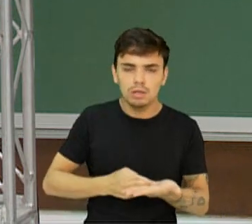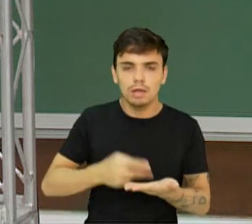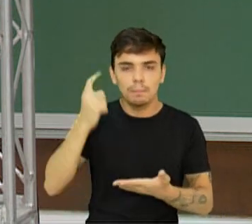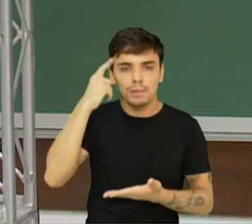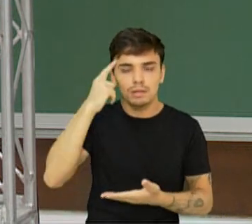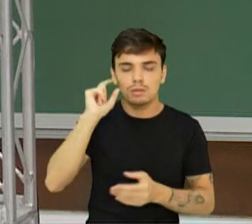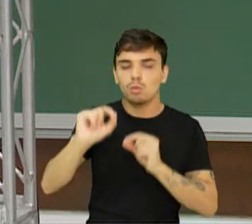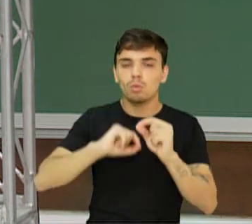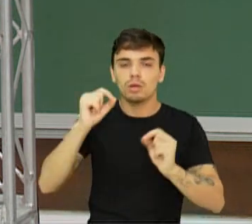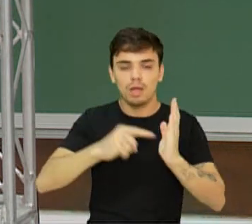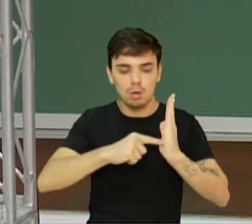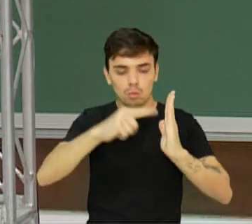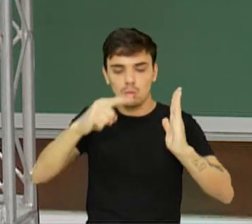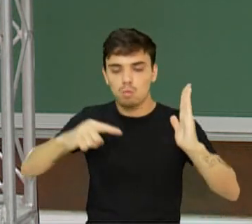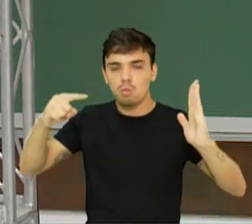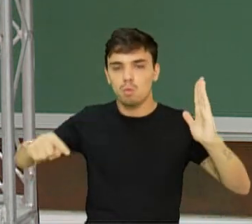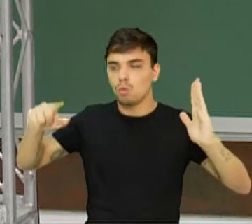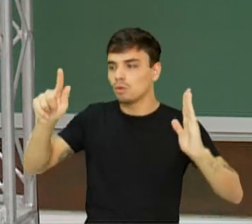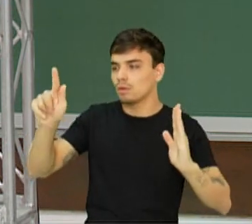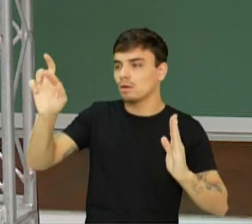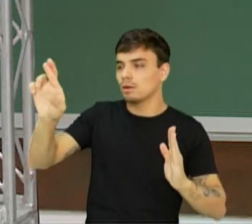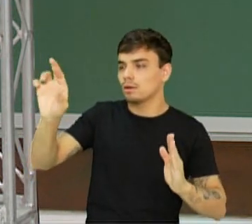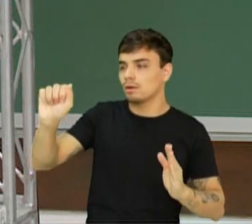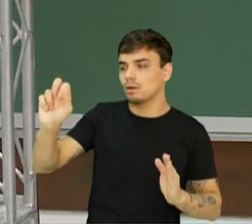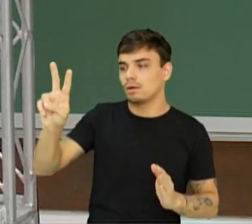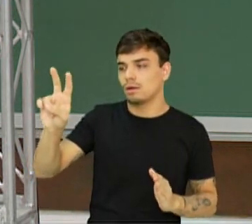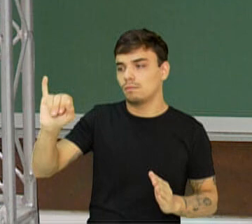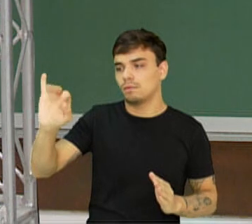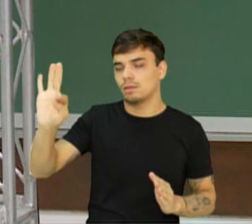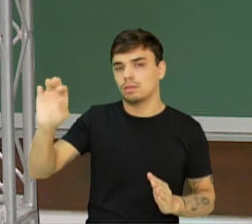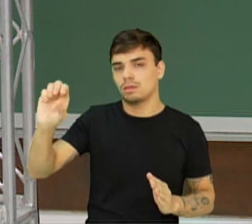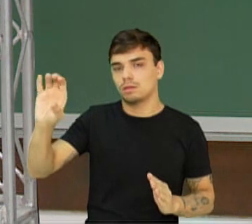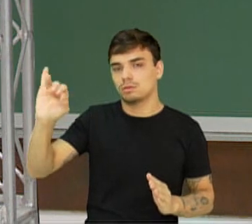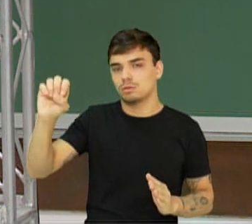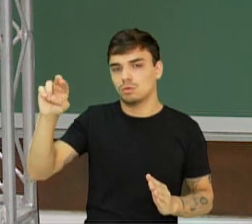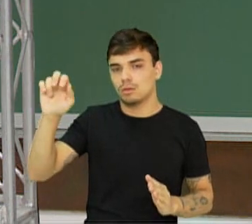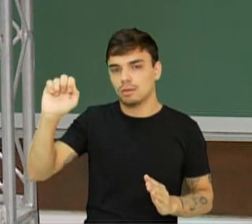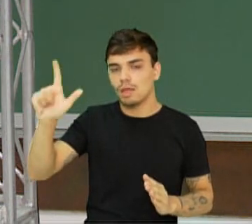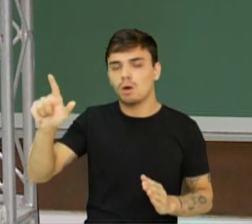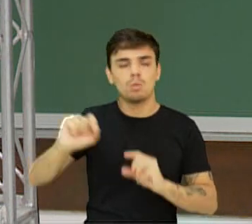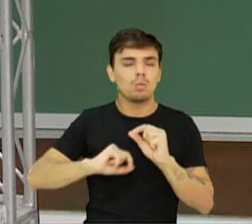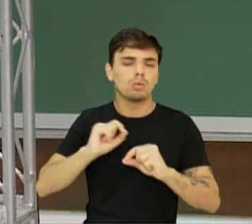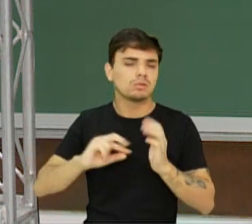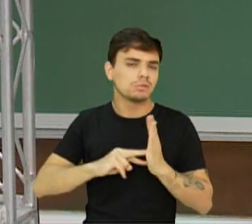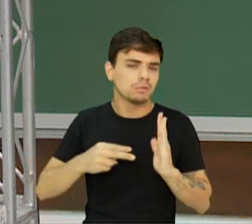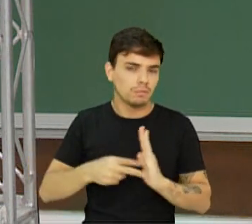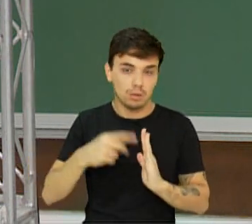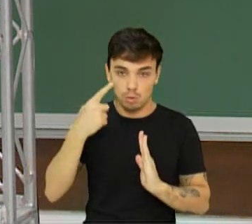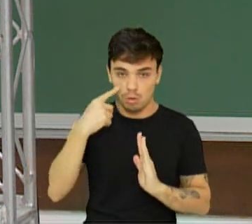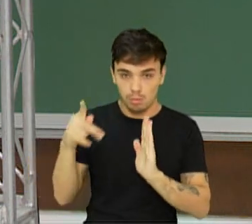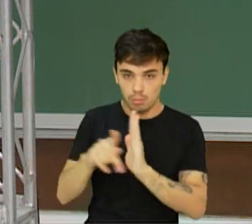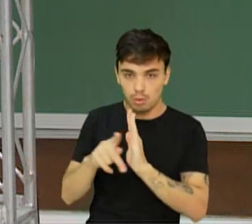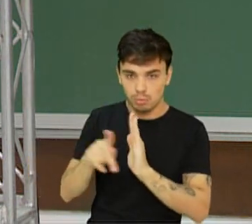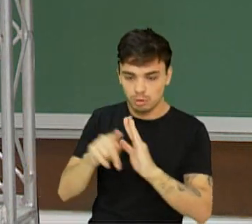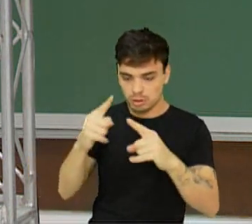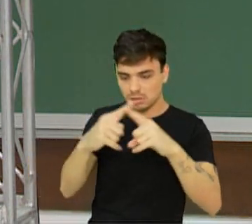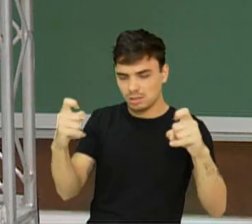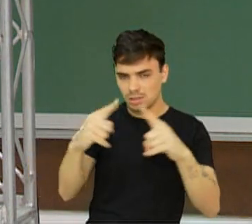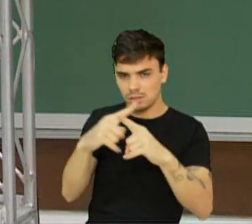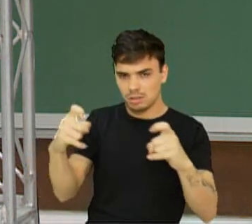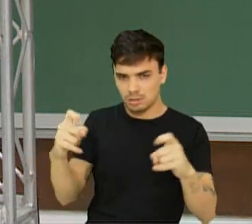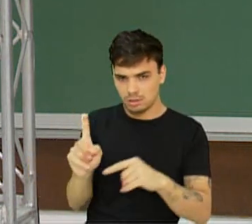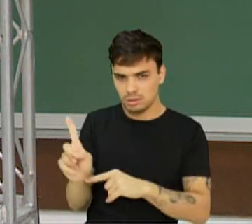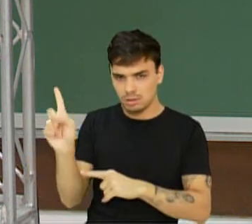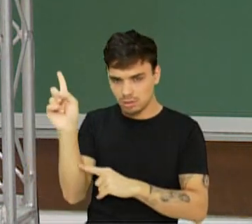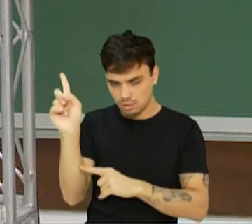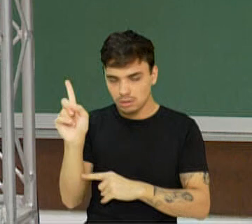gravitacional, né? As ondas gravitacionais que foram propostas, inclusive pelo cientista Einstein, mas foi